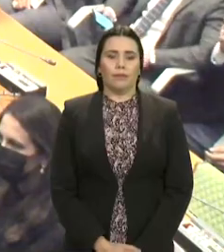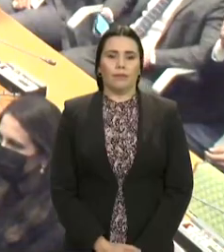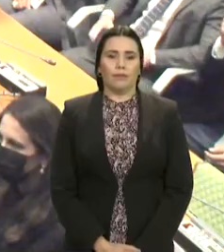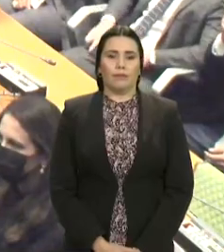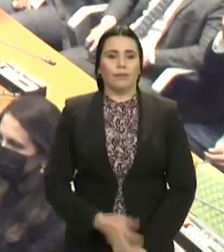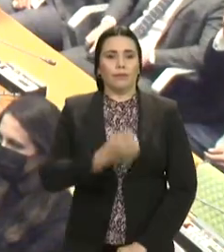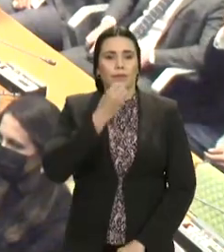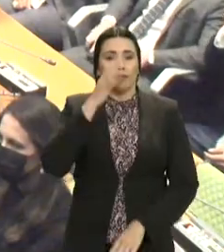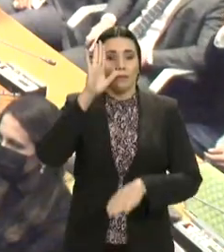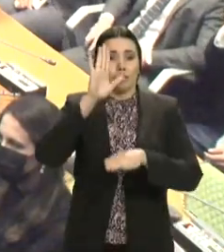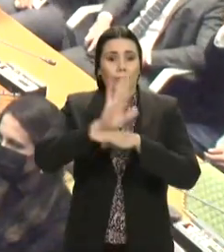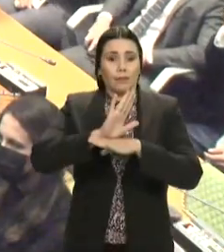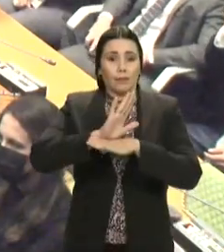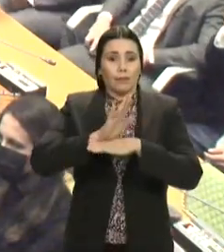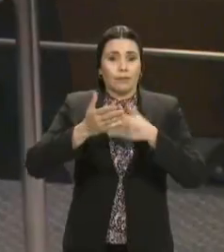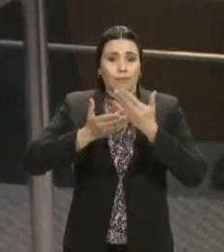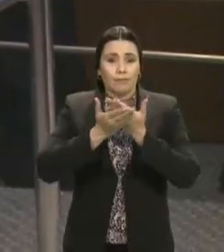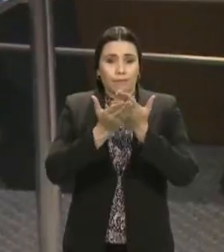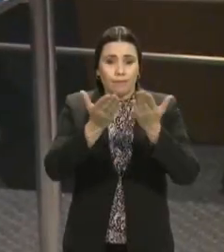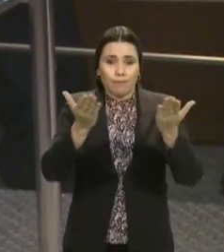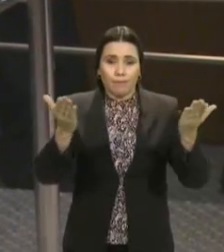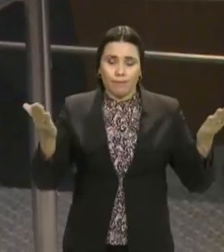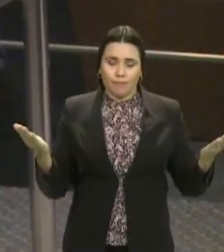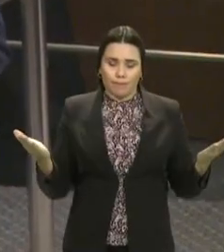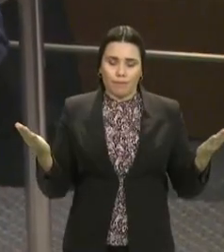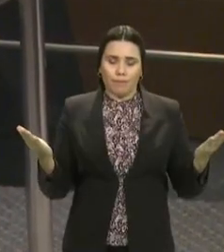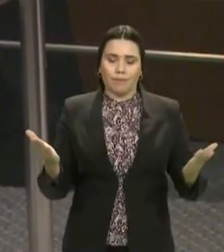Boa tarde a todos e todas.